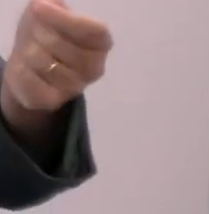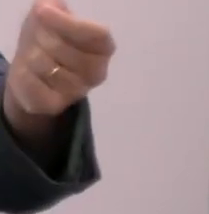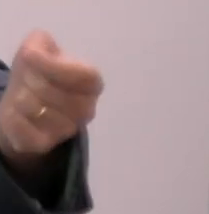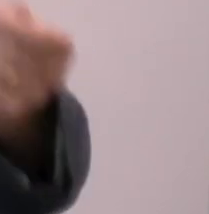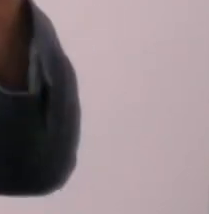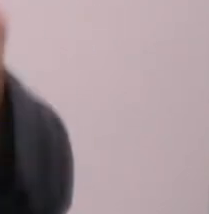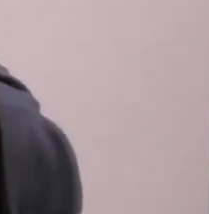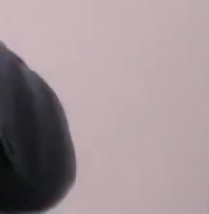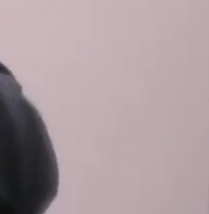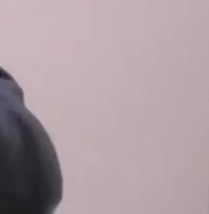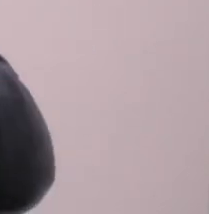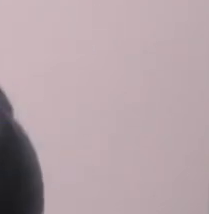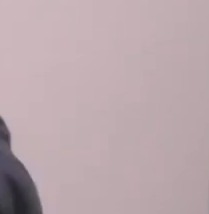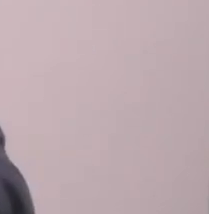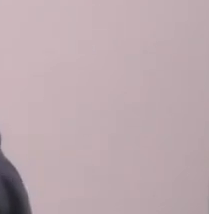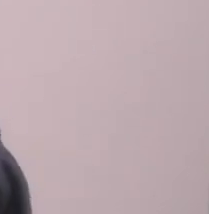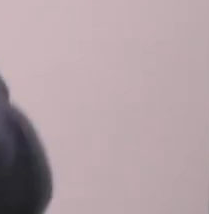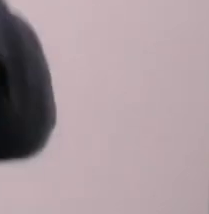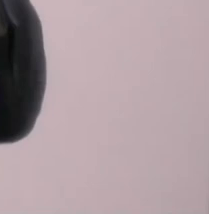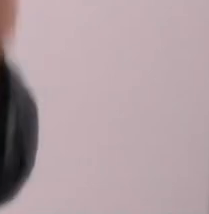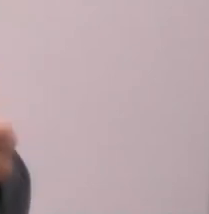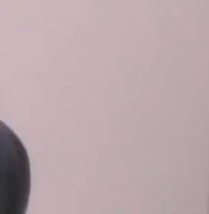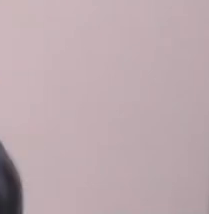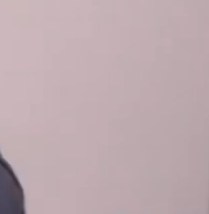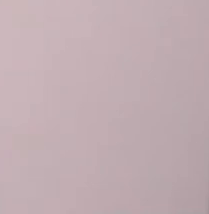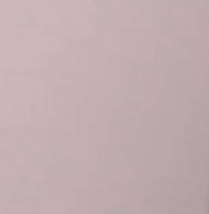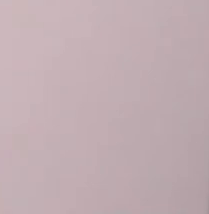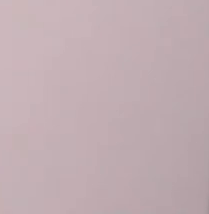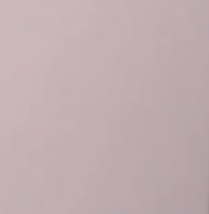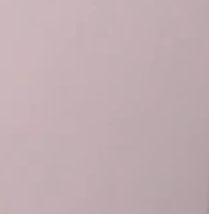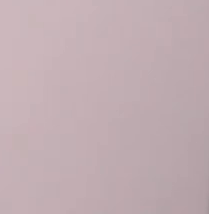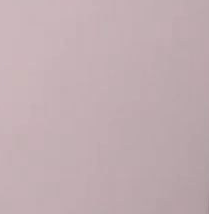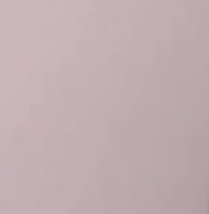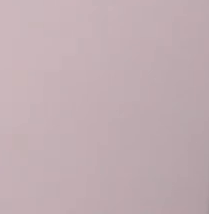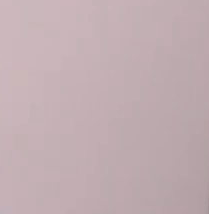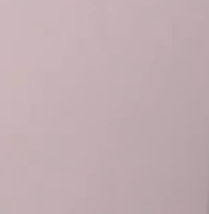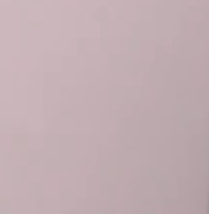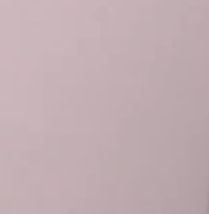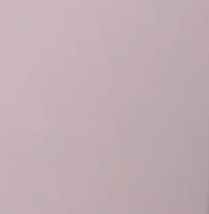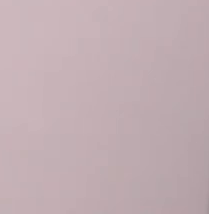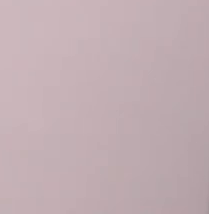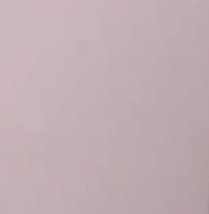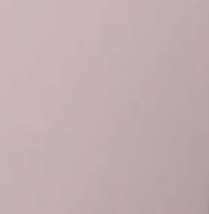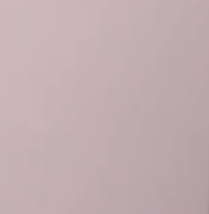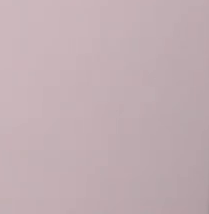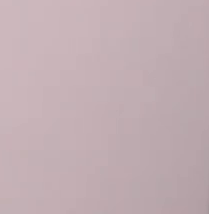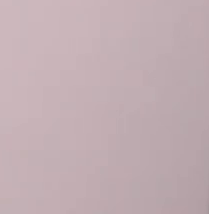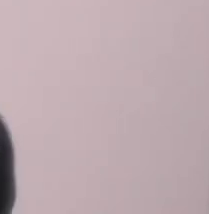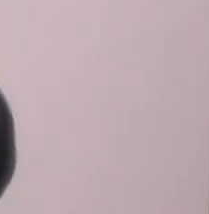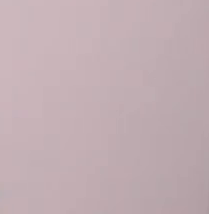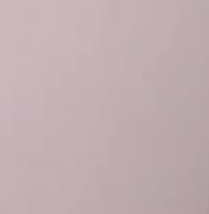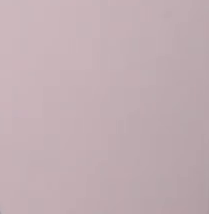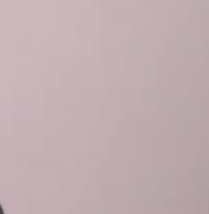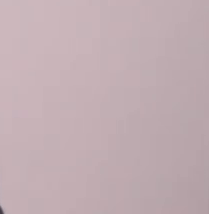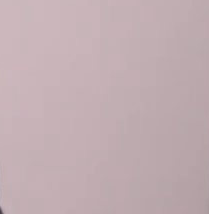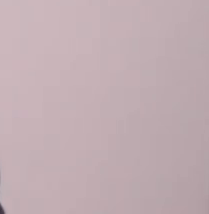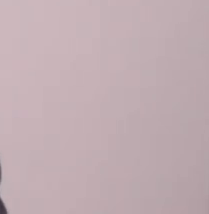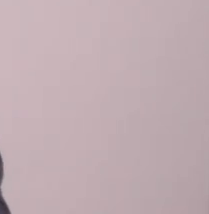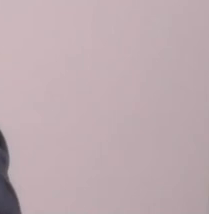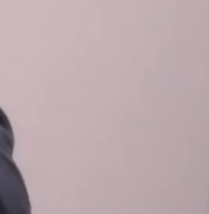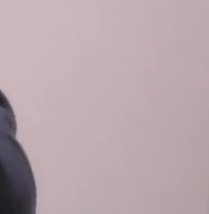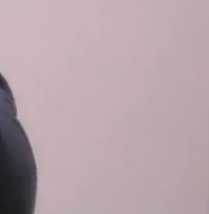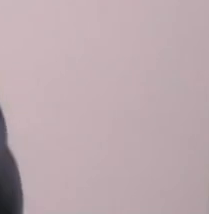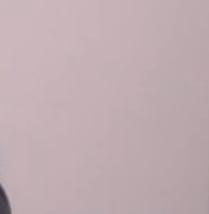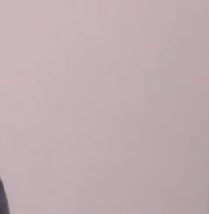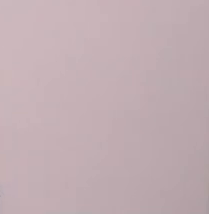salário 40% menor do que os professores das outras instituições estaduais. Porque não podem fazer pesquisa.